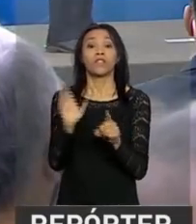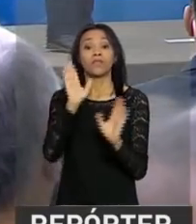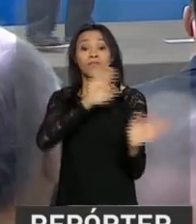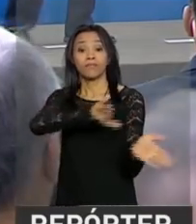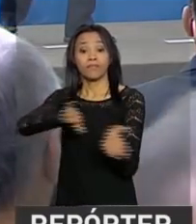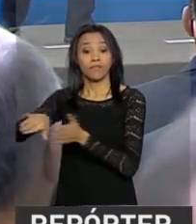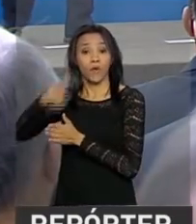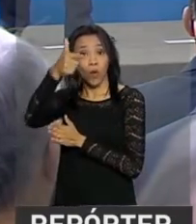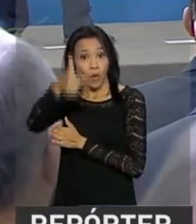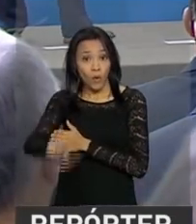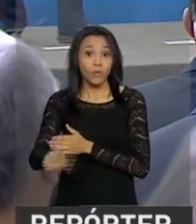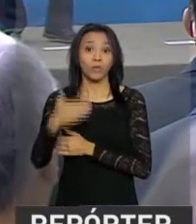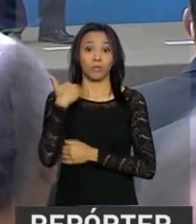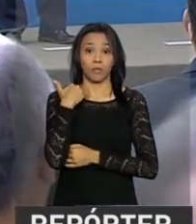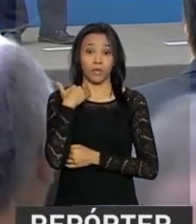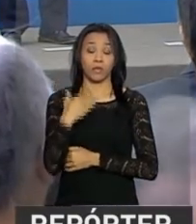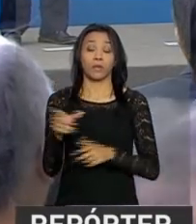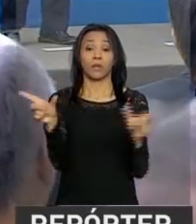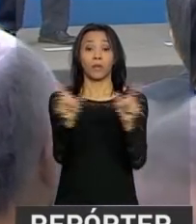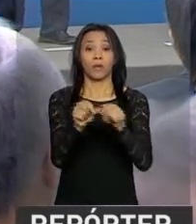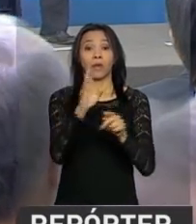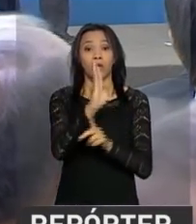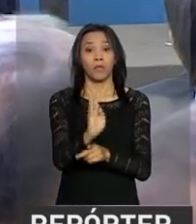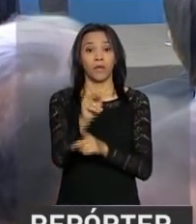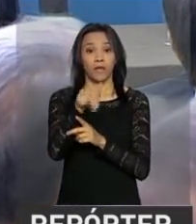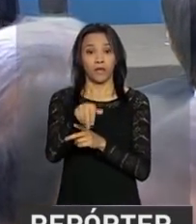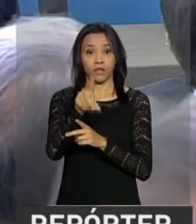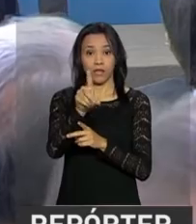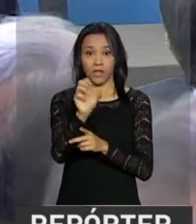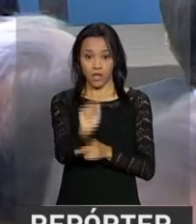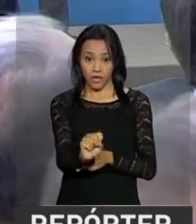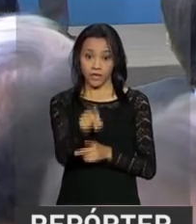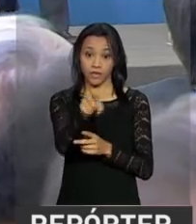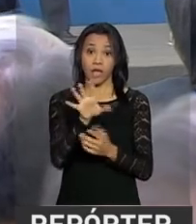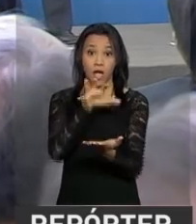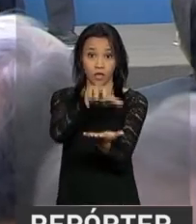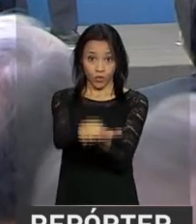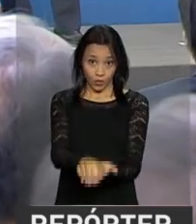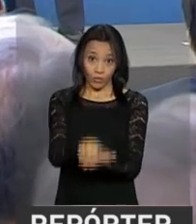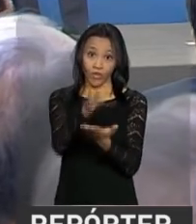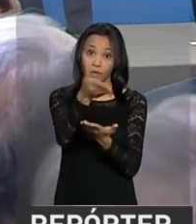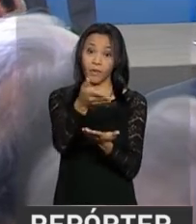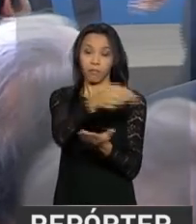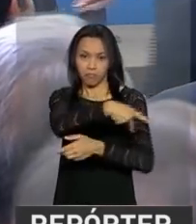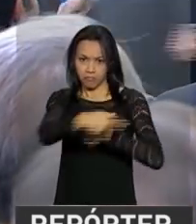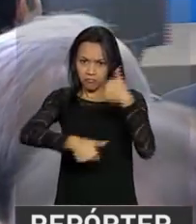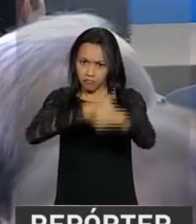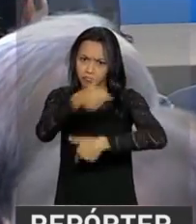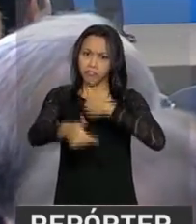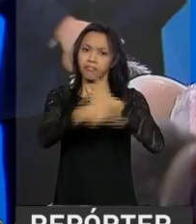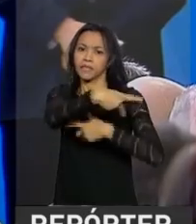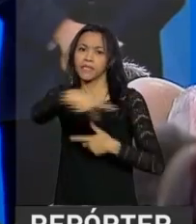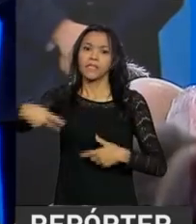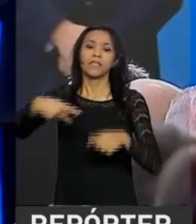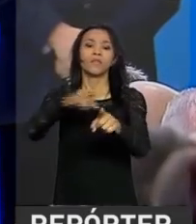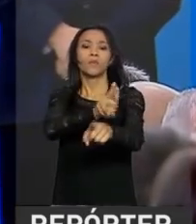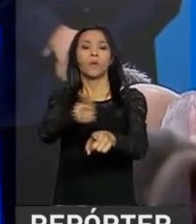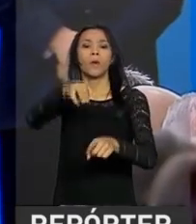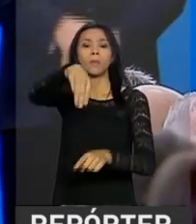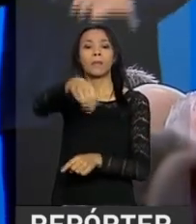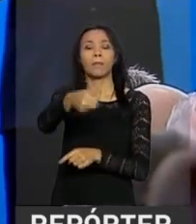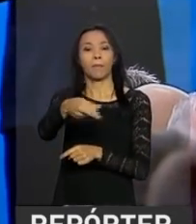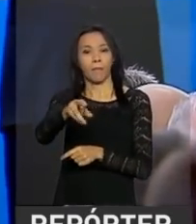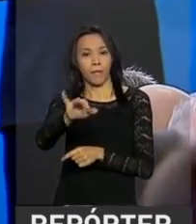BNDES, para o cargo de presidente, assumiu a economista Maria Silvia Bastos Marques. Ela foi diretora do banco